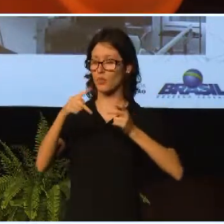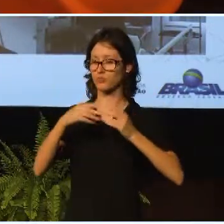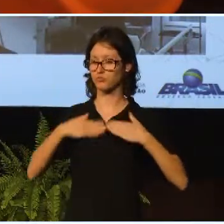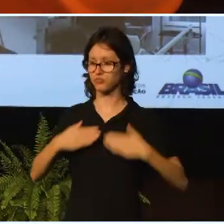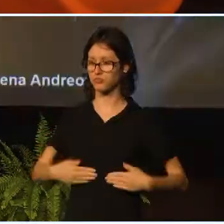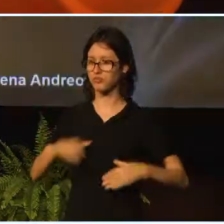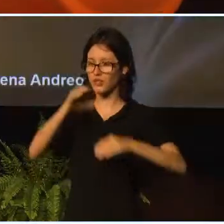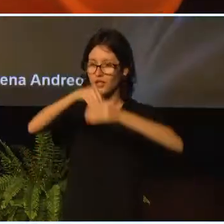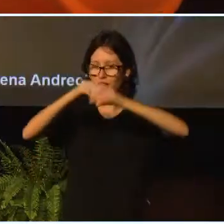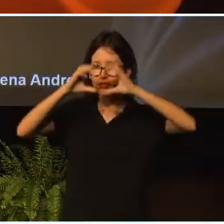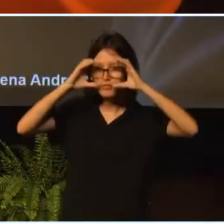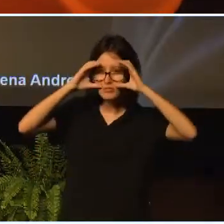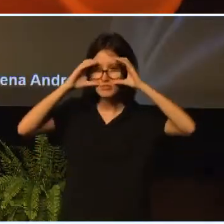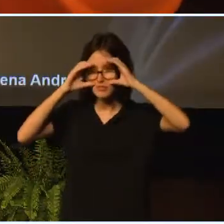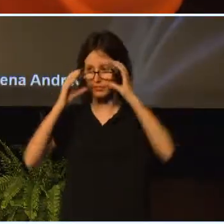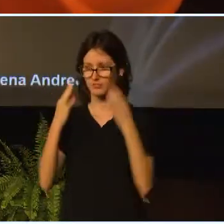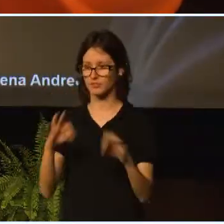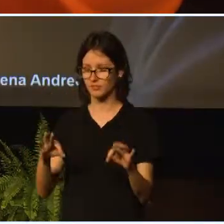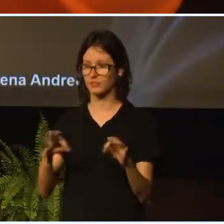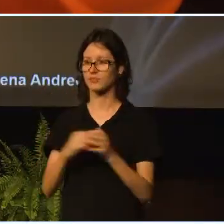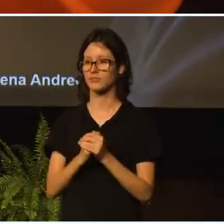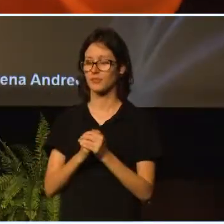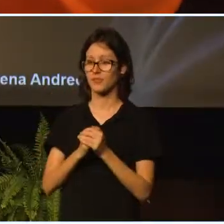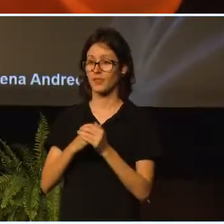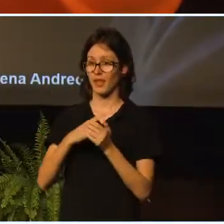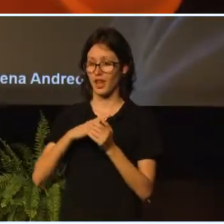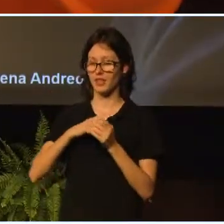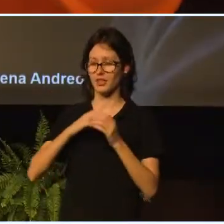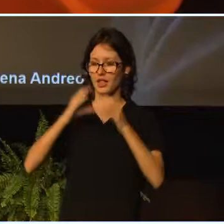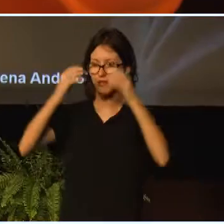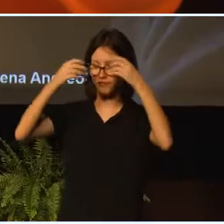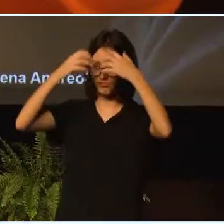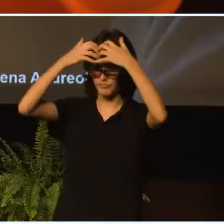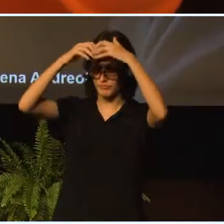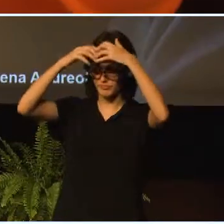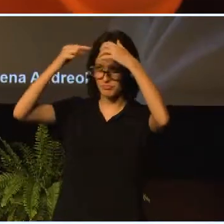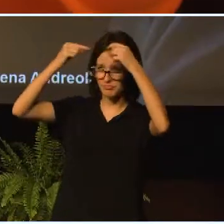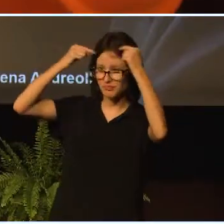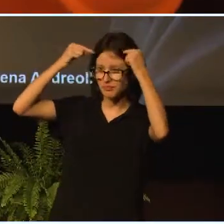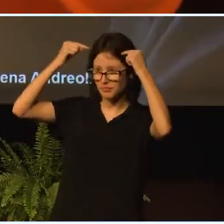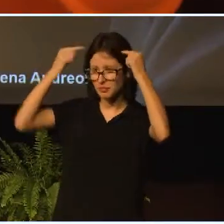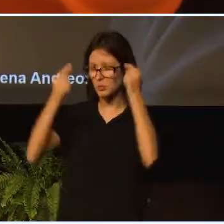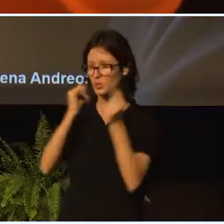corpo, certo? Com os eletrodos implantados, aqui tem um exemplo,